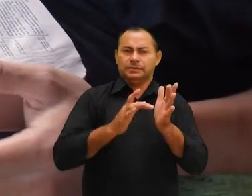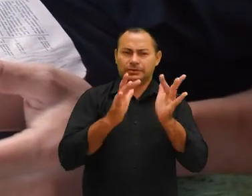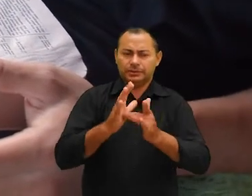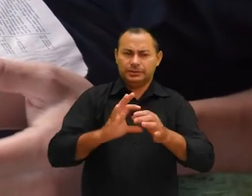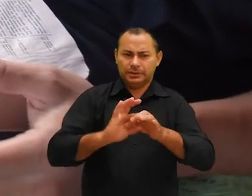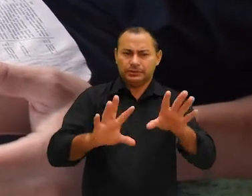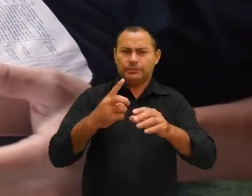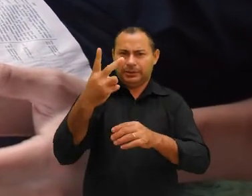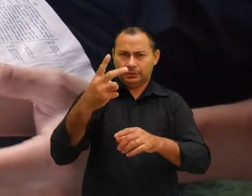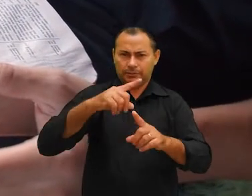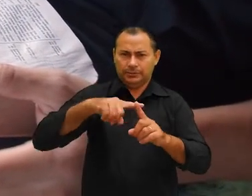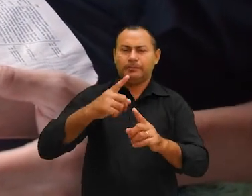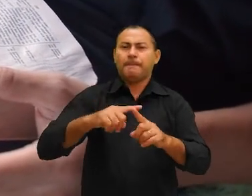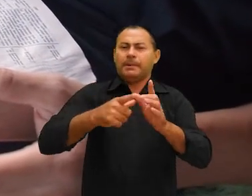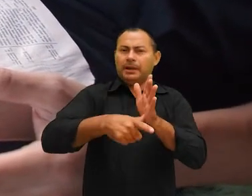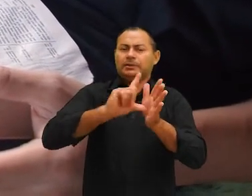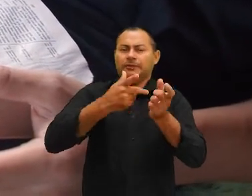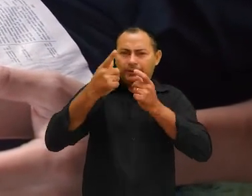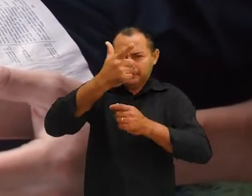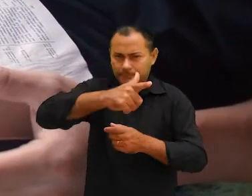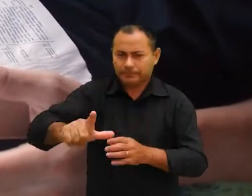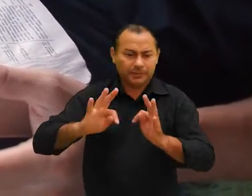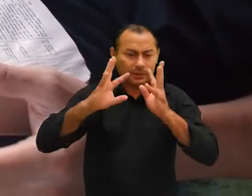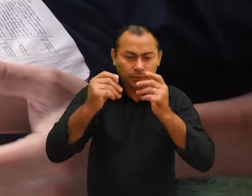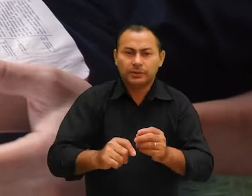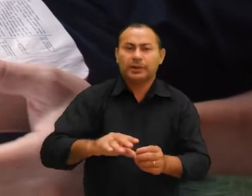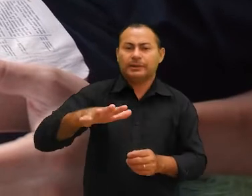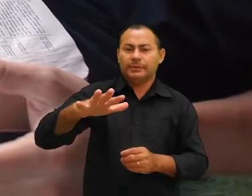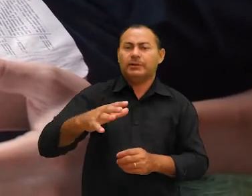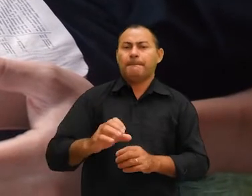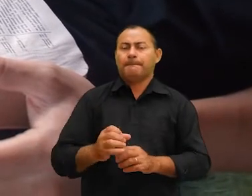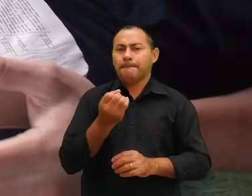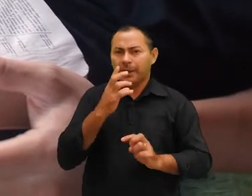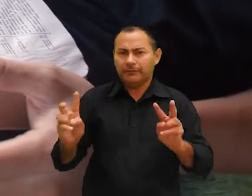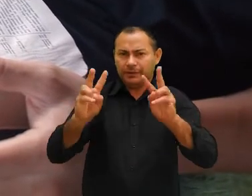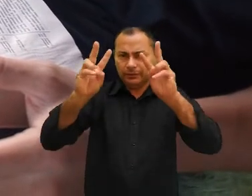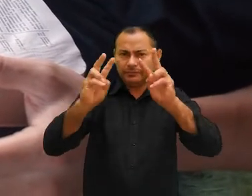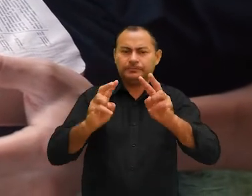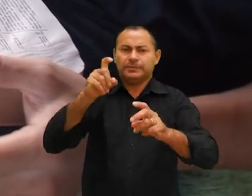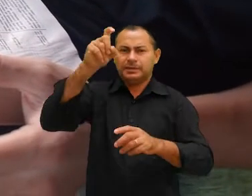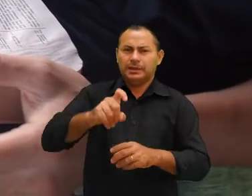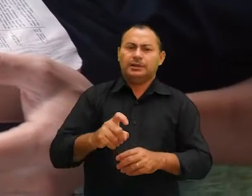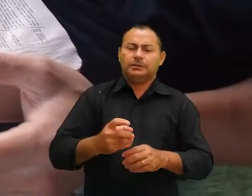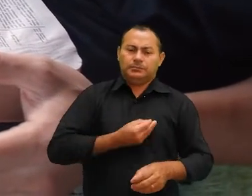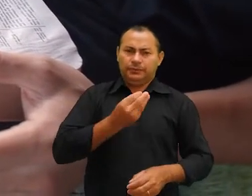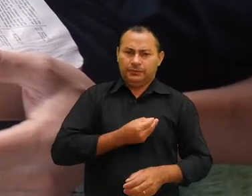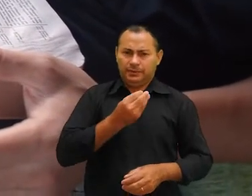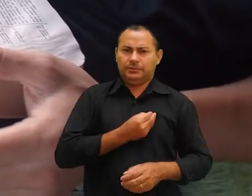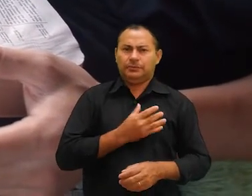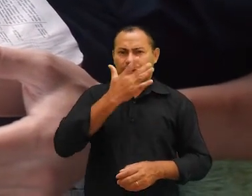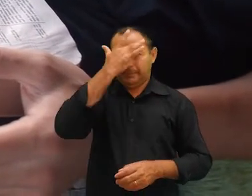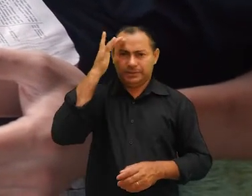outras duas ilustrações mas antes eu vou dizer mais uma vez tudo depende das bem-aventuranças estarem sendo